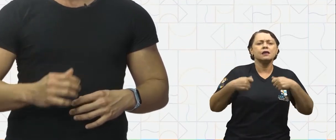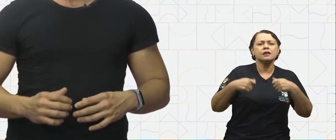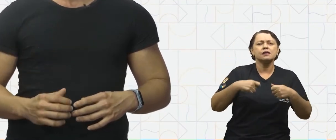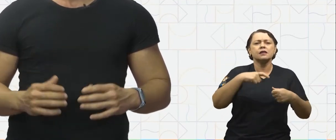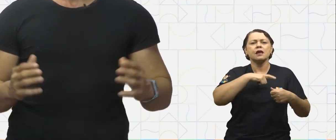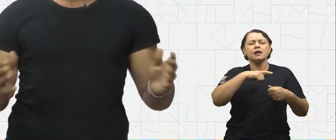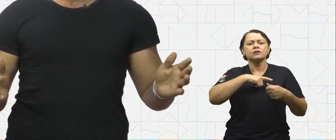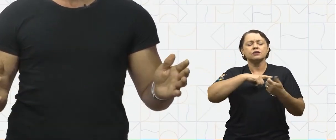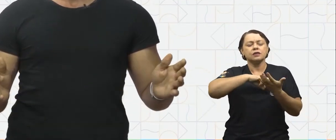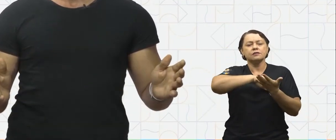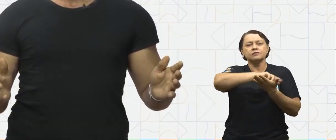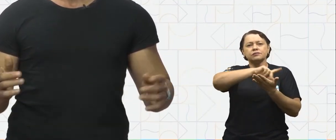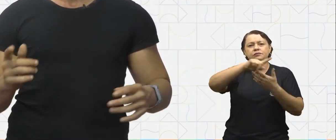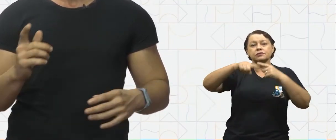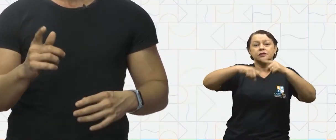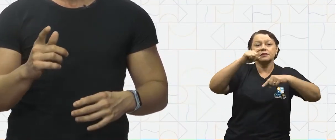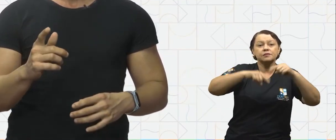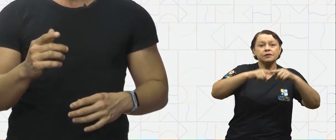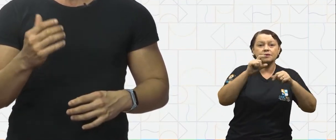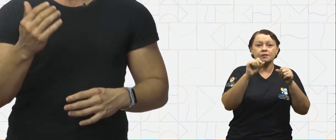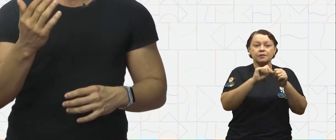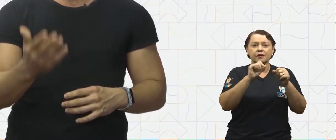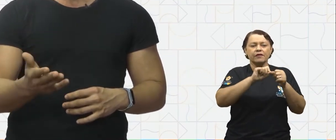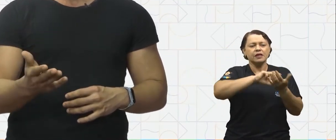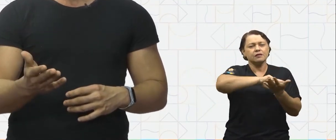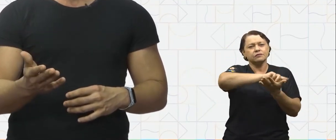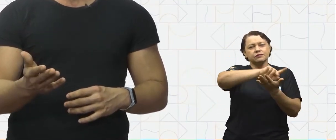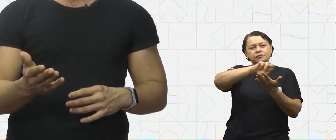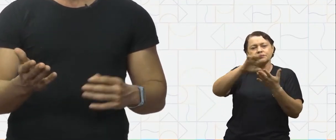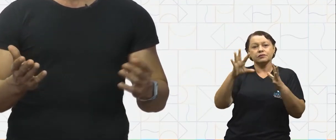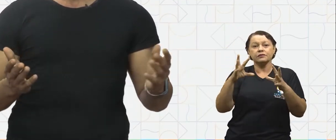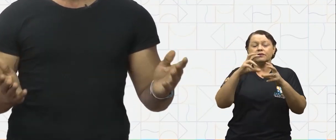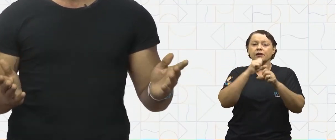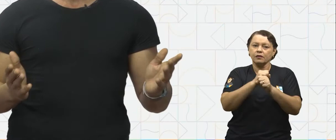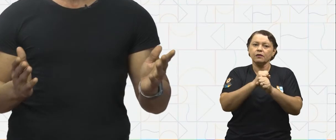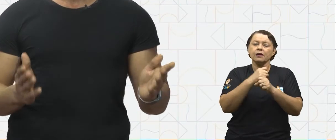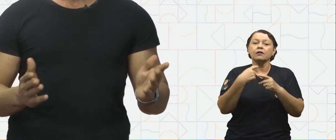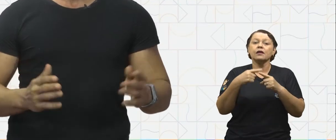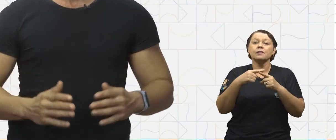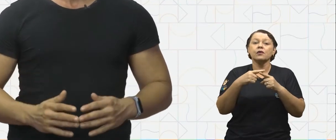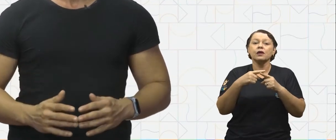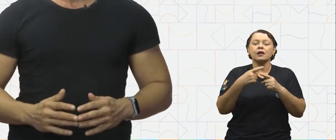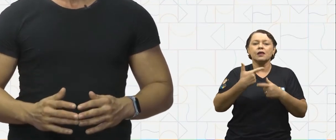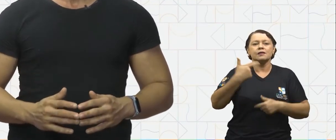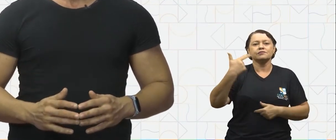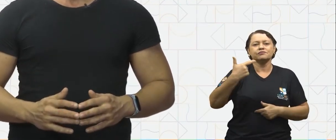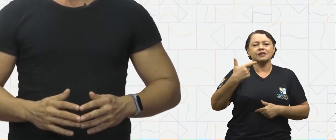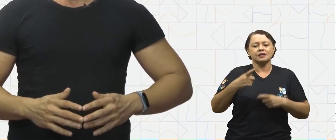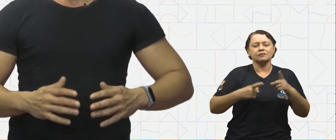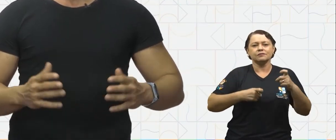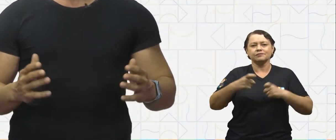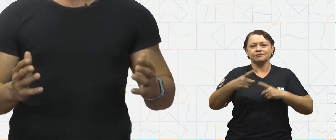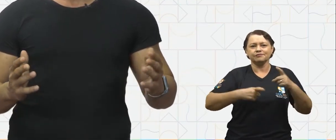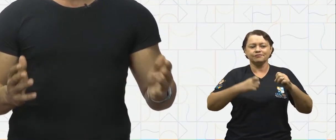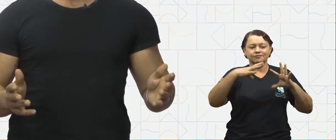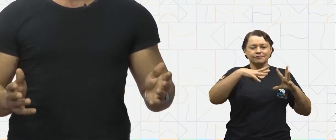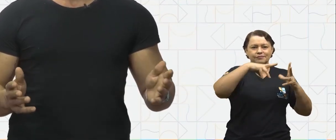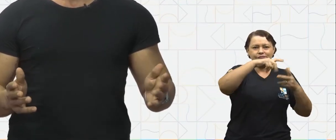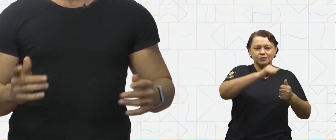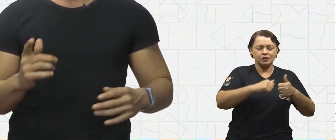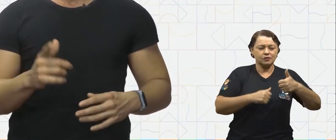necessidade de criar essas super máquinas para realizar vários cálculos era devido à Segunda Guerra Mundial, que ocorreu